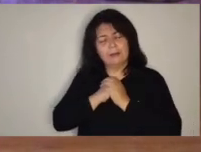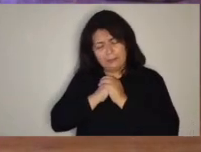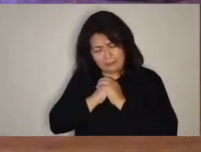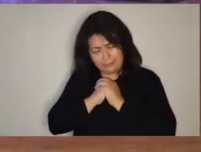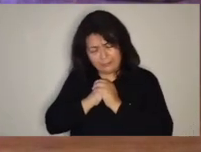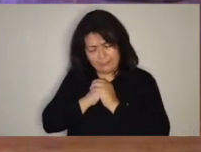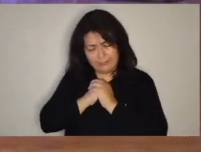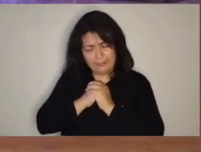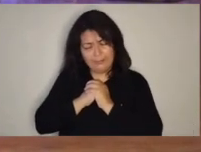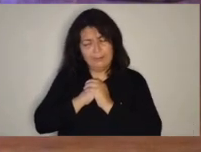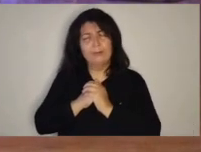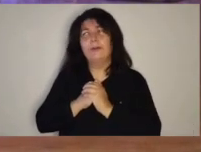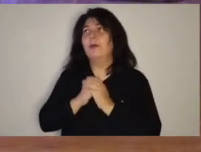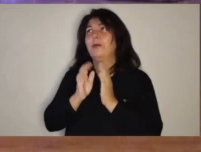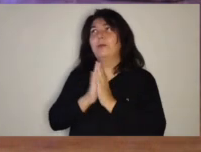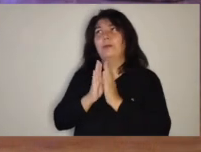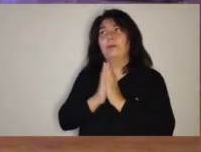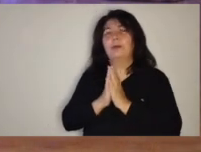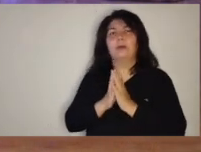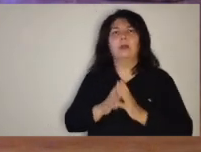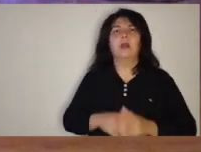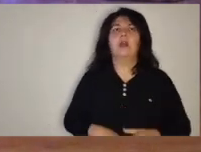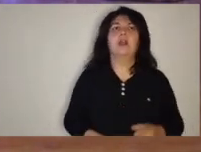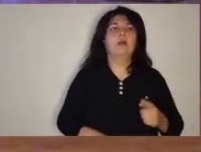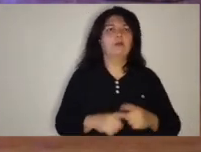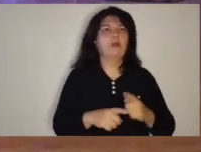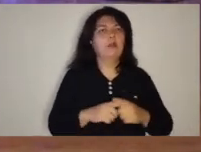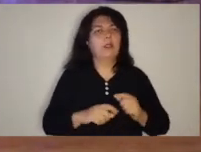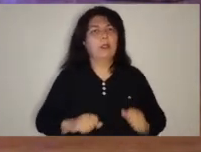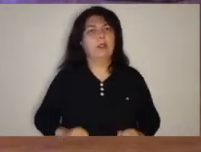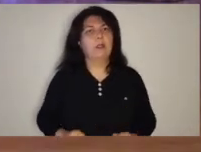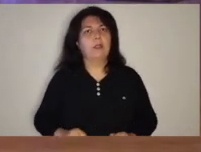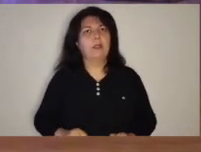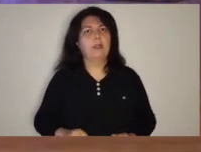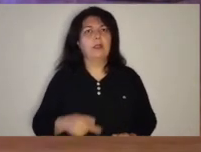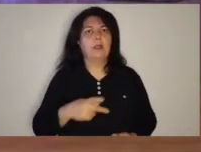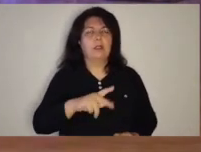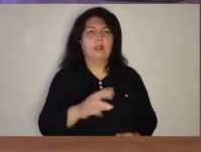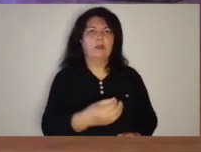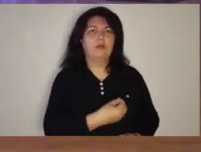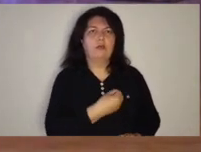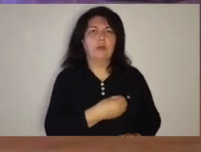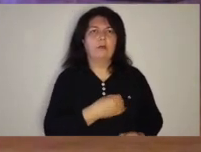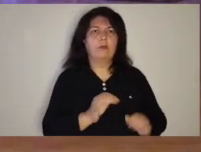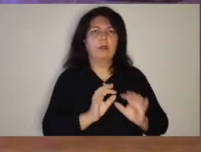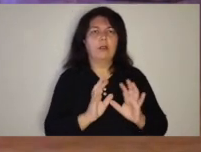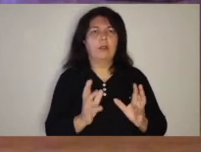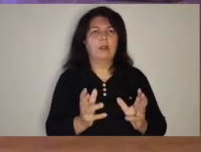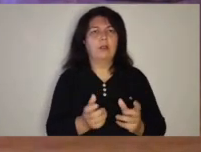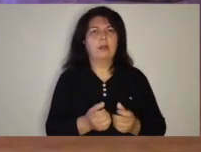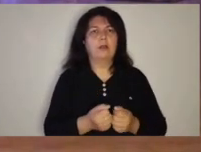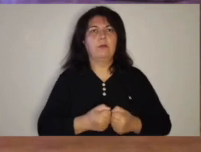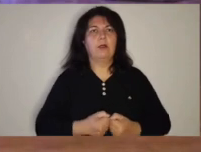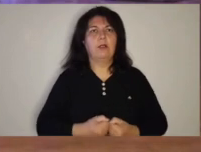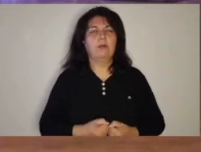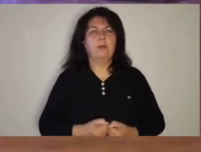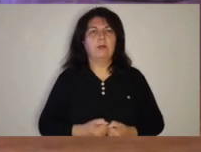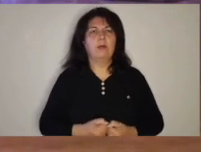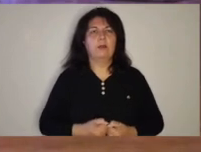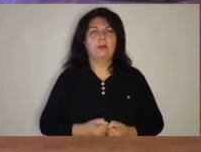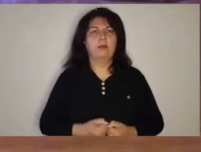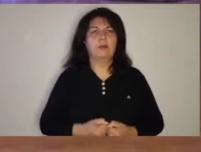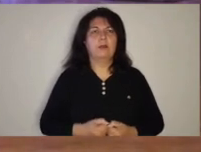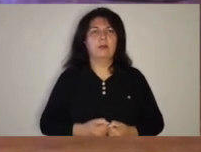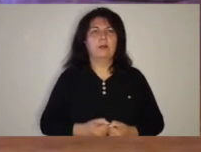para eu me aposentar, meu Deus do céu? Porque, irmãos, você está vivendo uma vida ordinária, que o Senhor